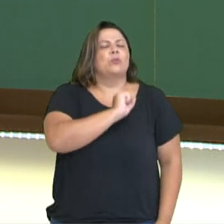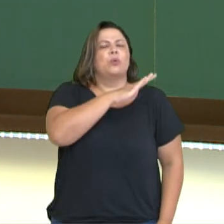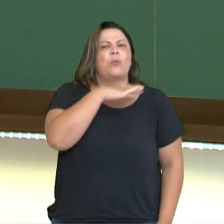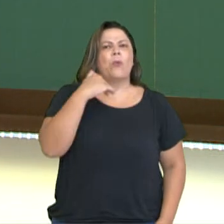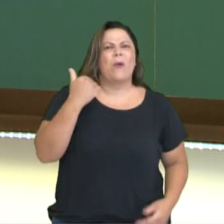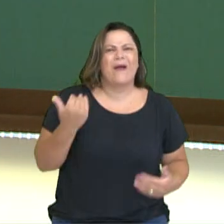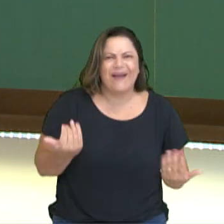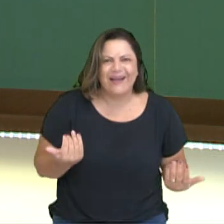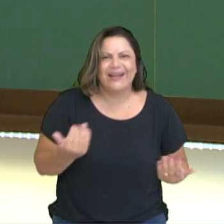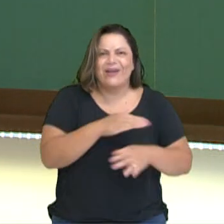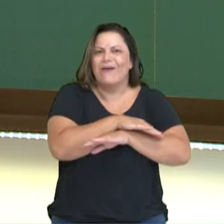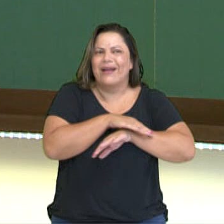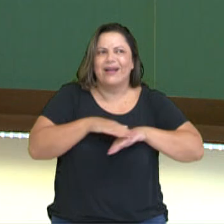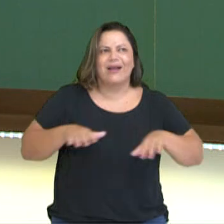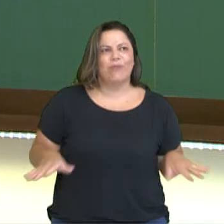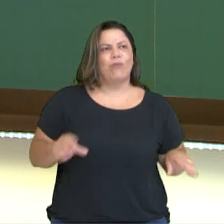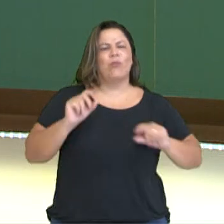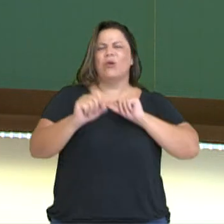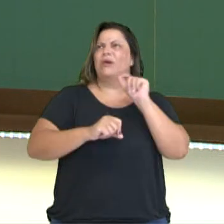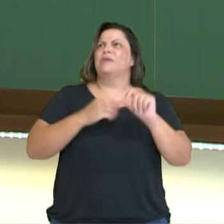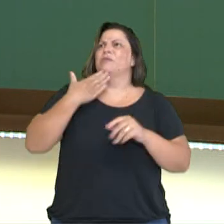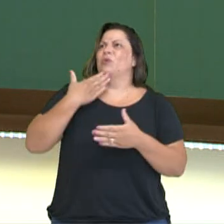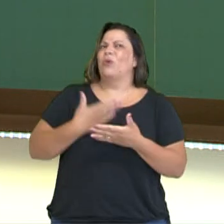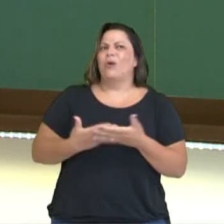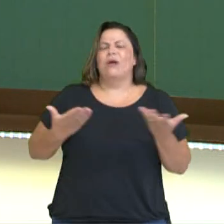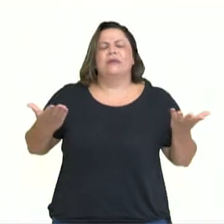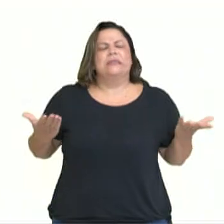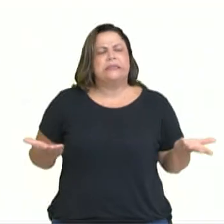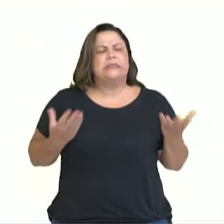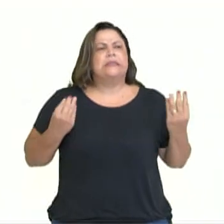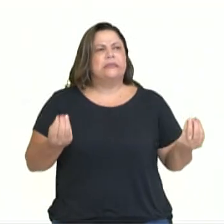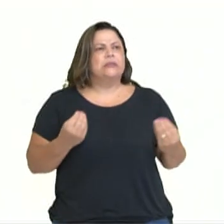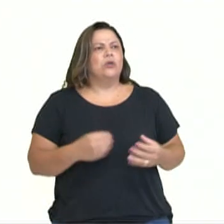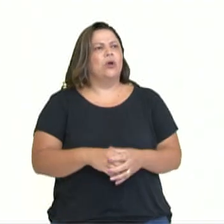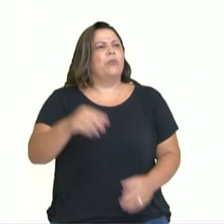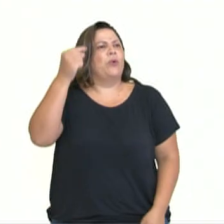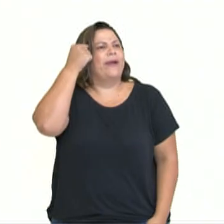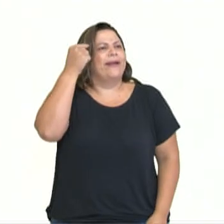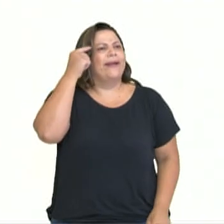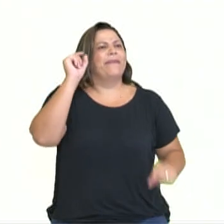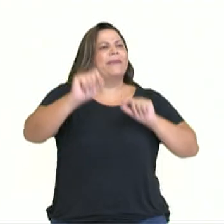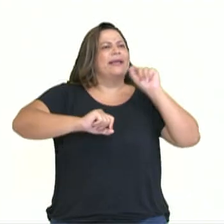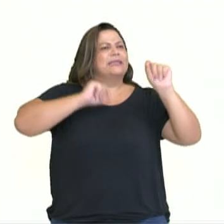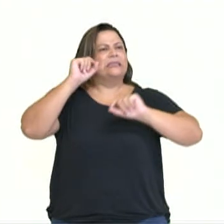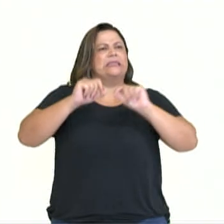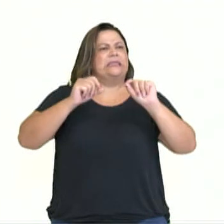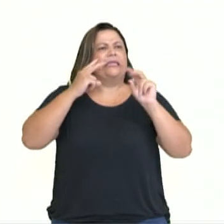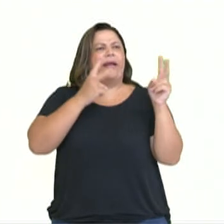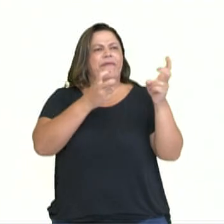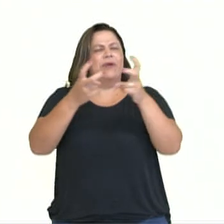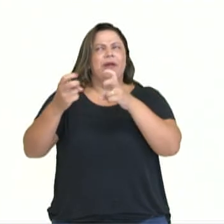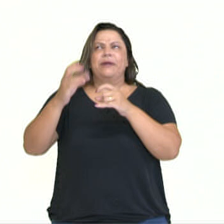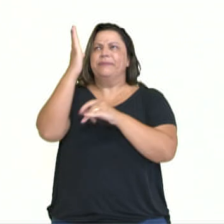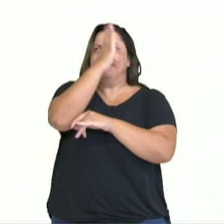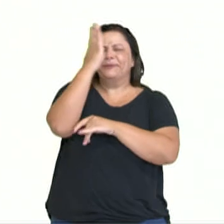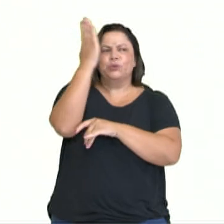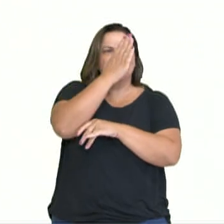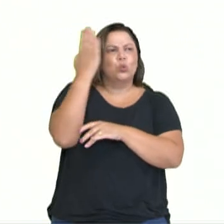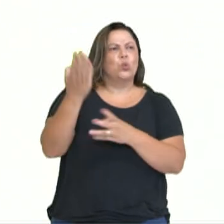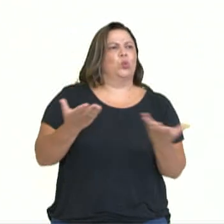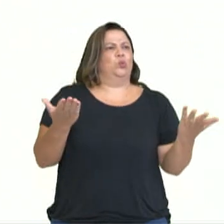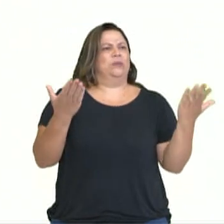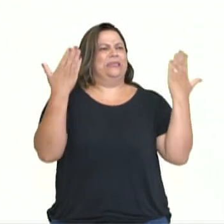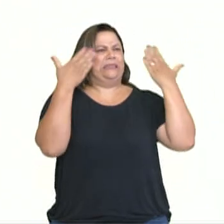quem diria? Que o poema, né? Que pensar mesmo me tonta. Ó, ceguinha de te ver, sem